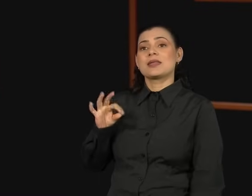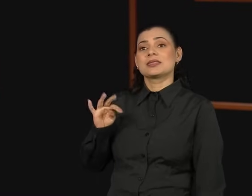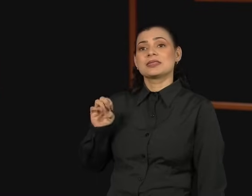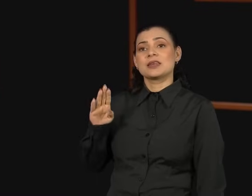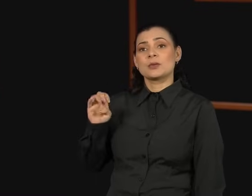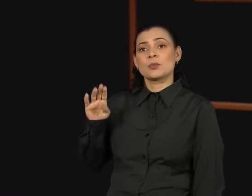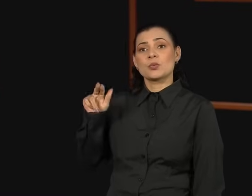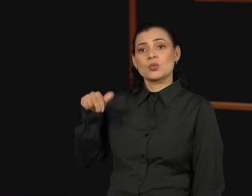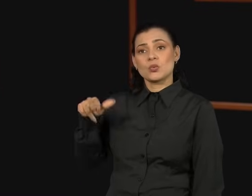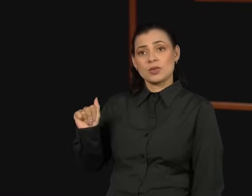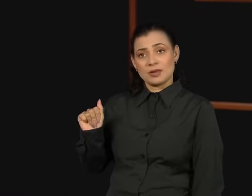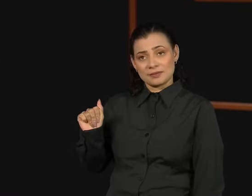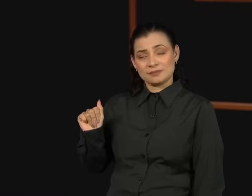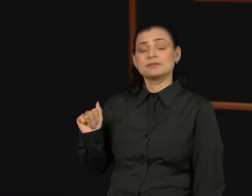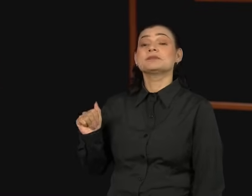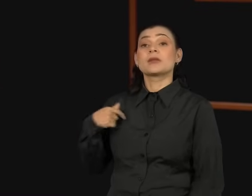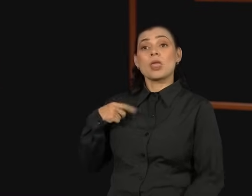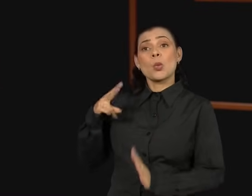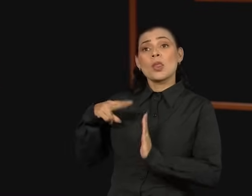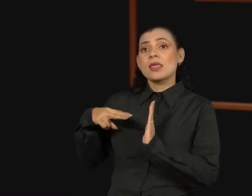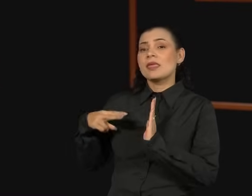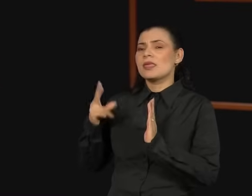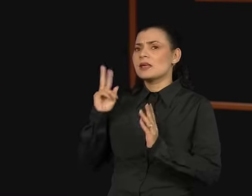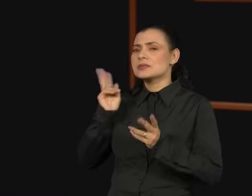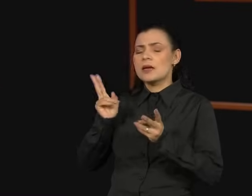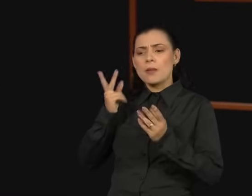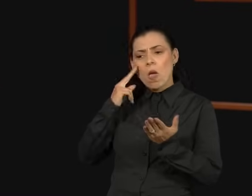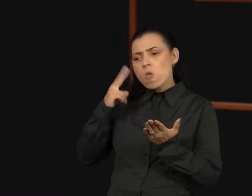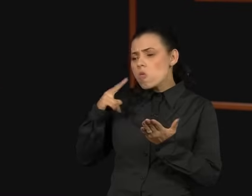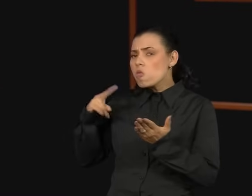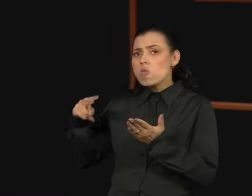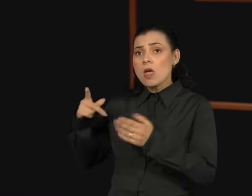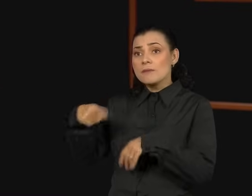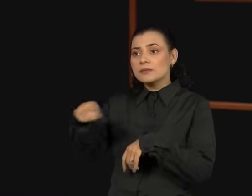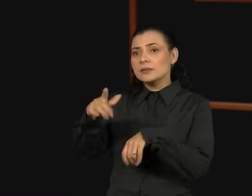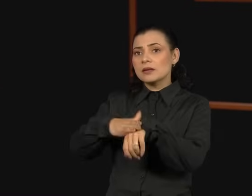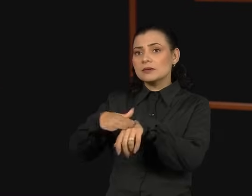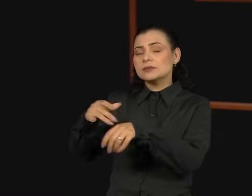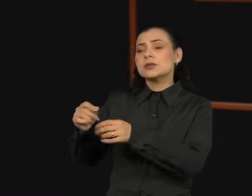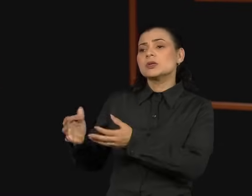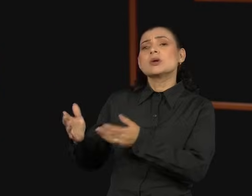né? Eu lia coisas escritas por eles,